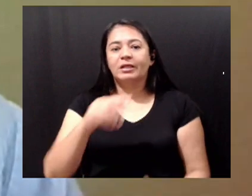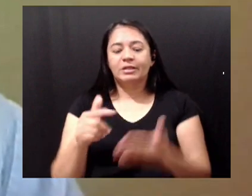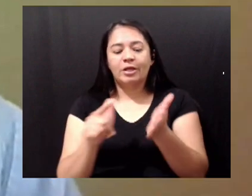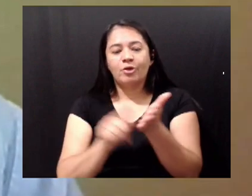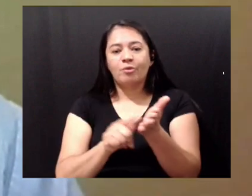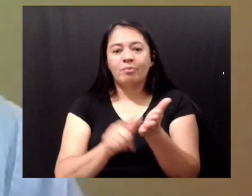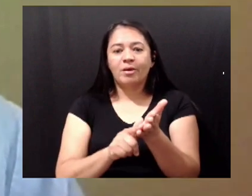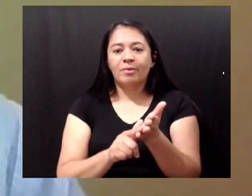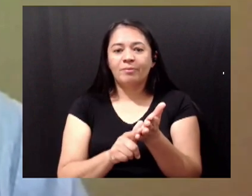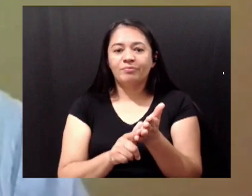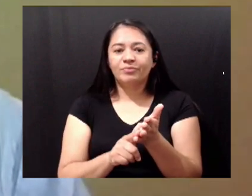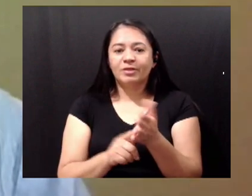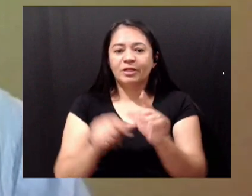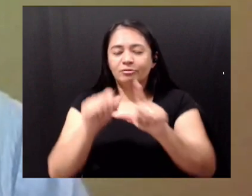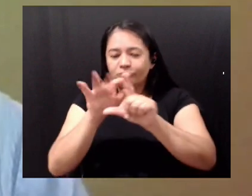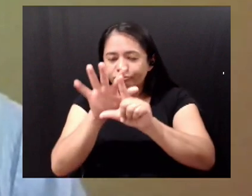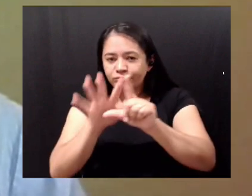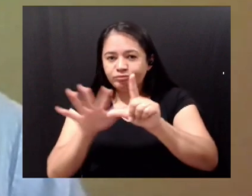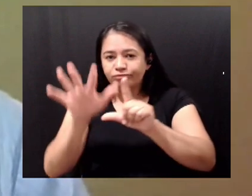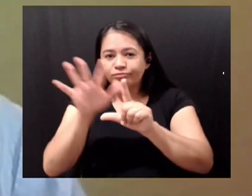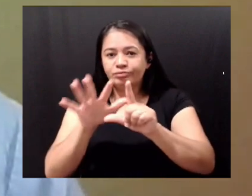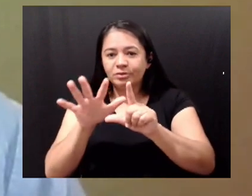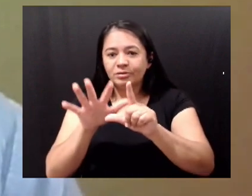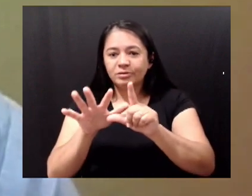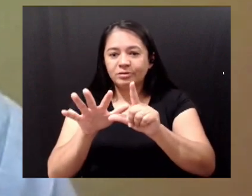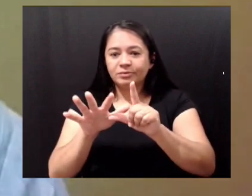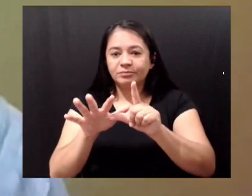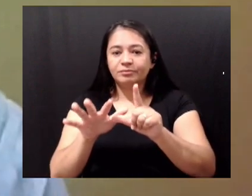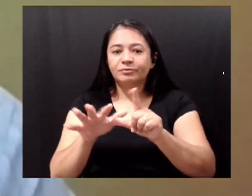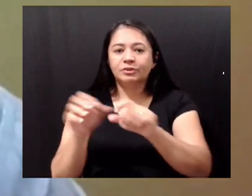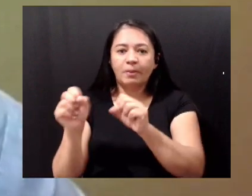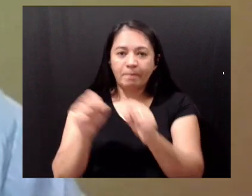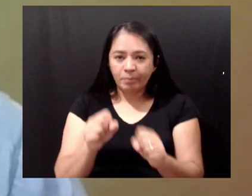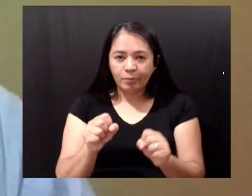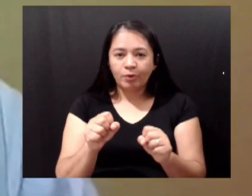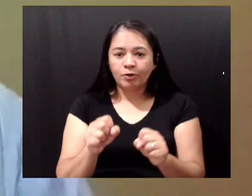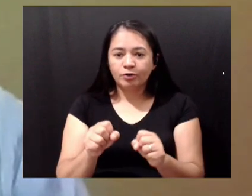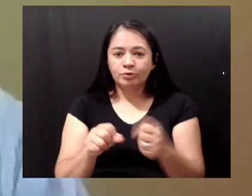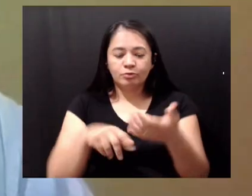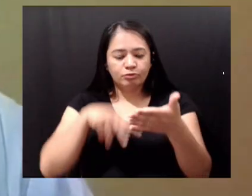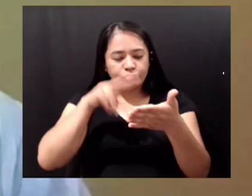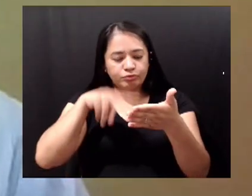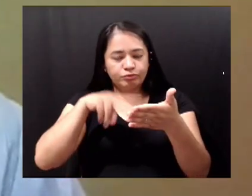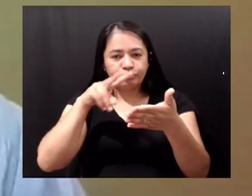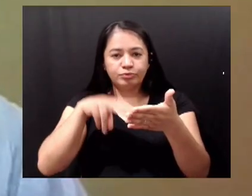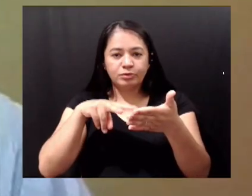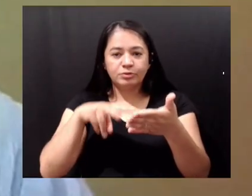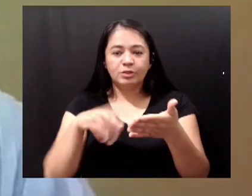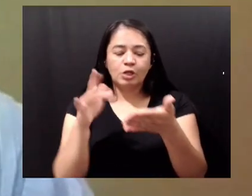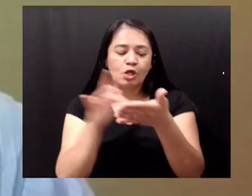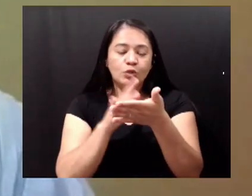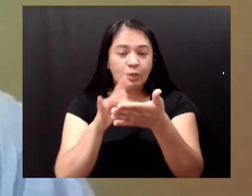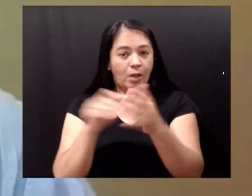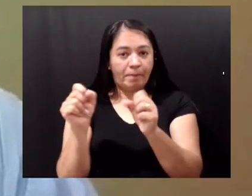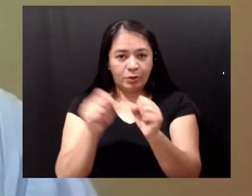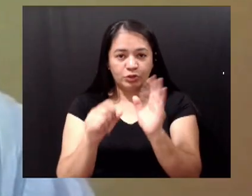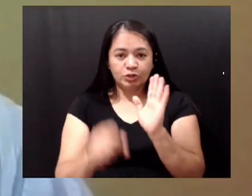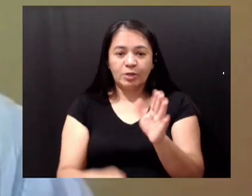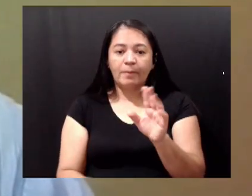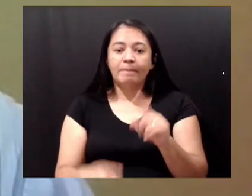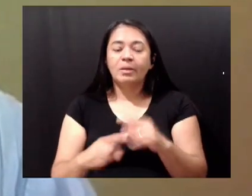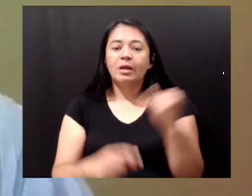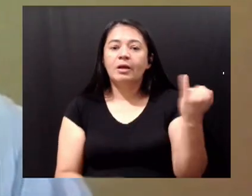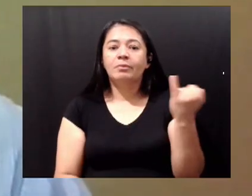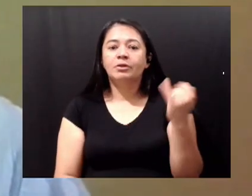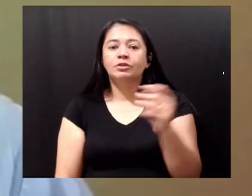QR Code lá no medicamento, na Uhum. embalagem, que você pode ver digitalmente, né, no próprio celular. Mas é importante conhecer um pouco